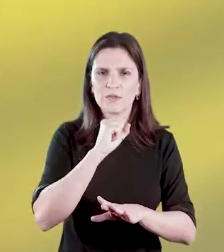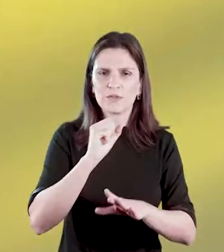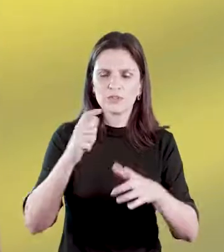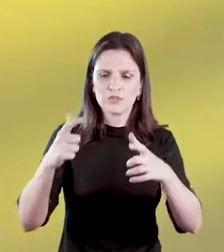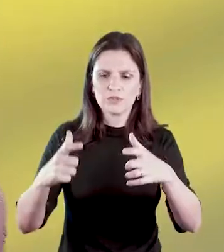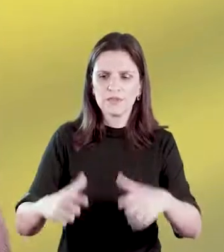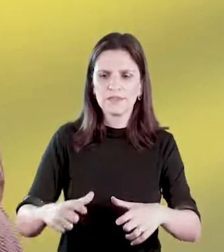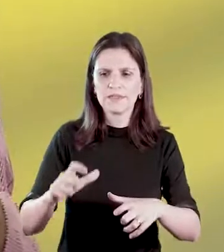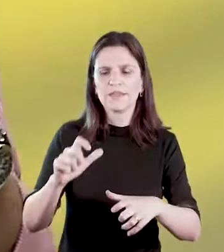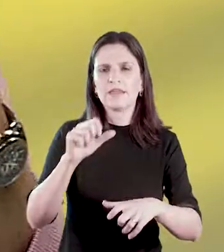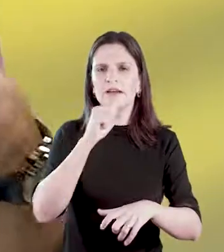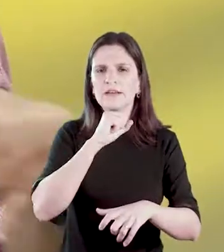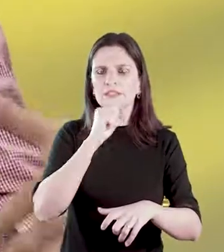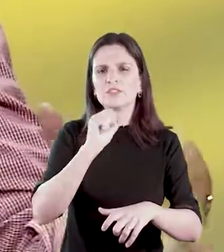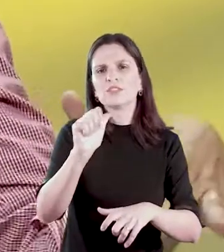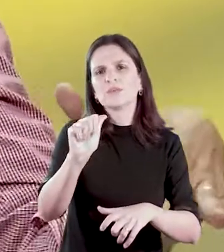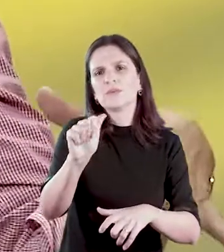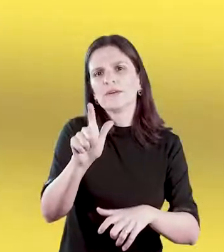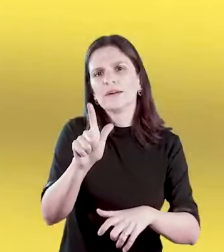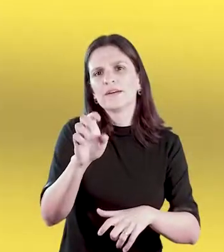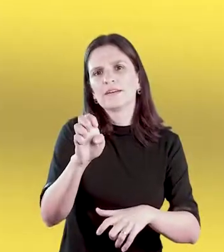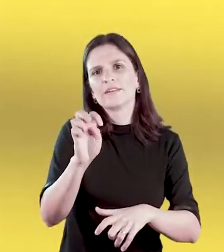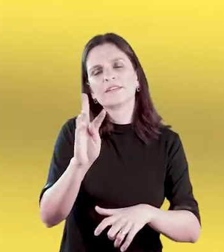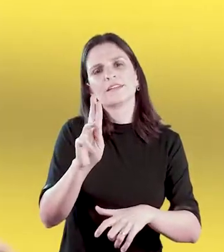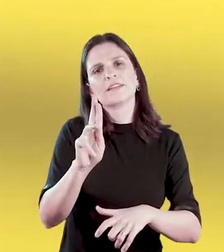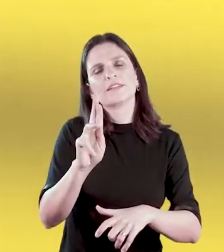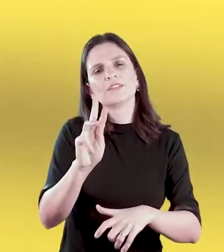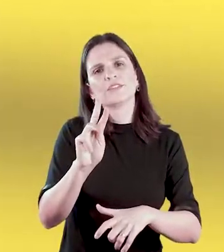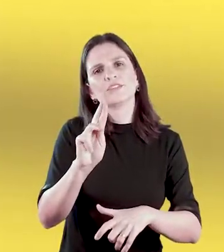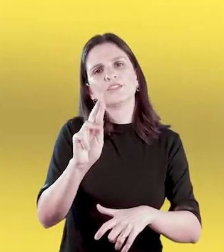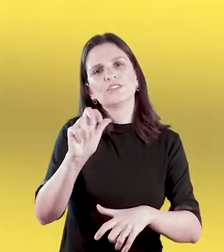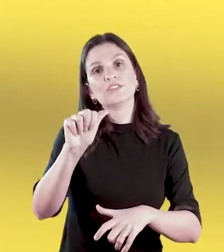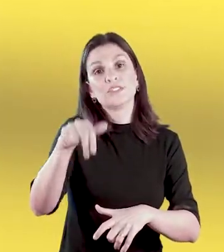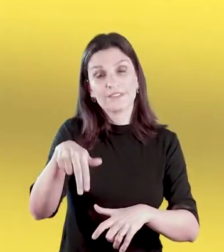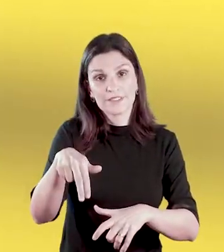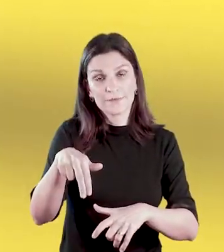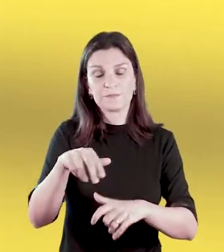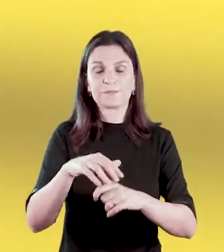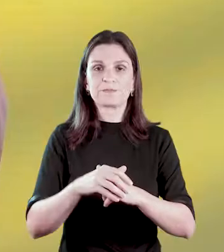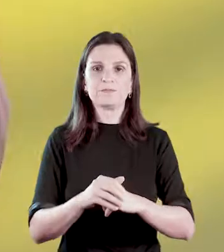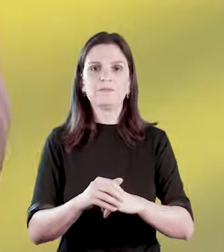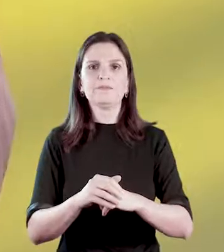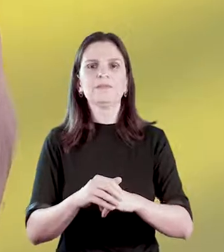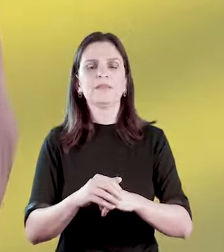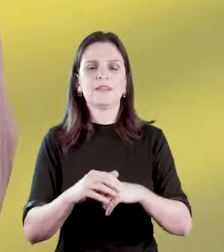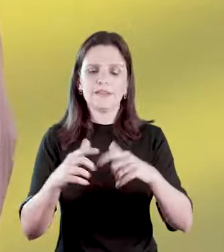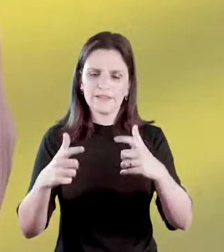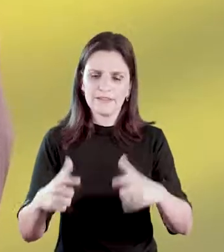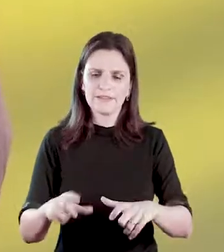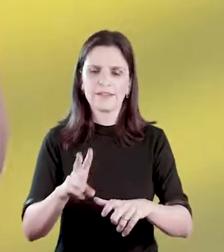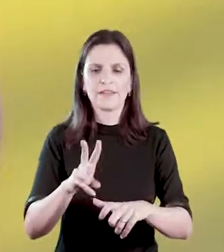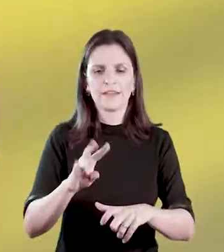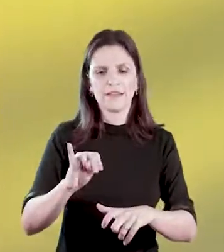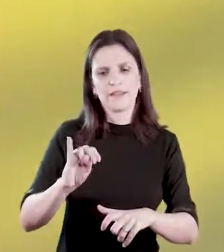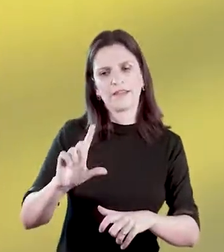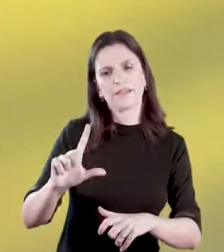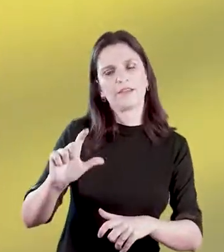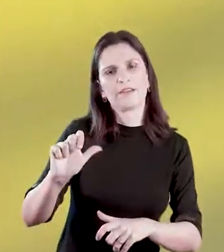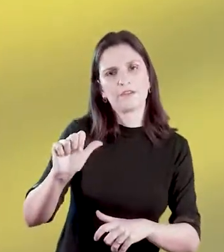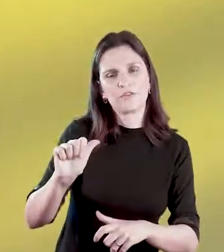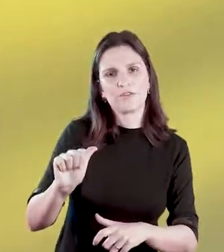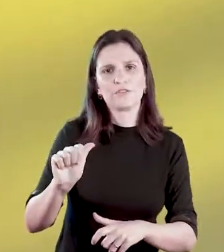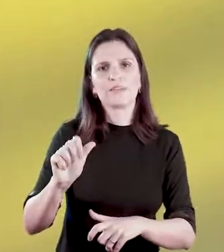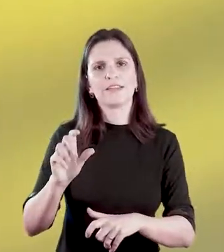antigo Agetran aquela esquina ali então ali que vai ser tá reservada para Vila do Idoso esse projeto foi feito